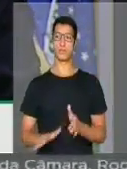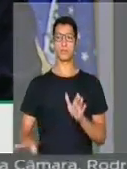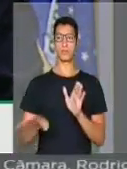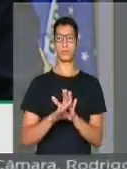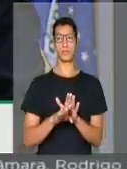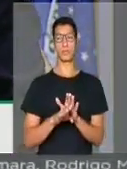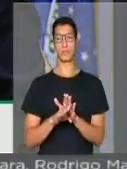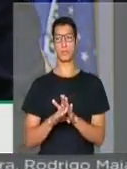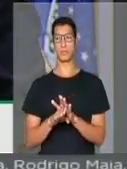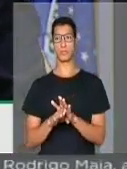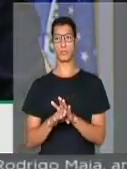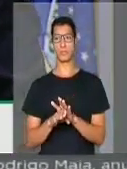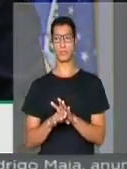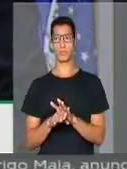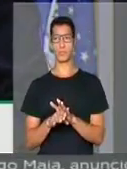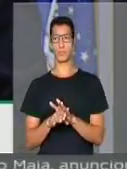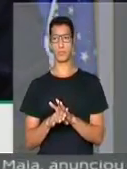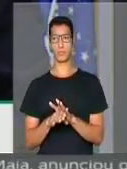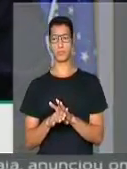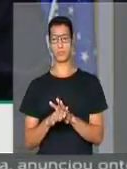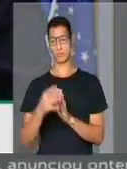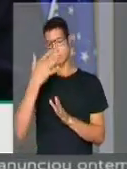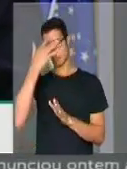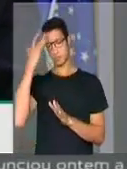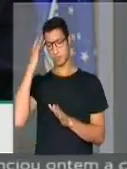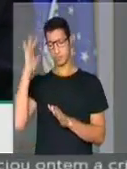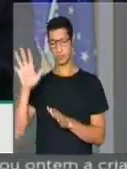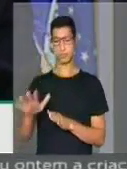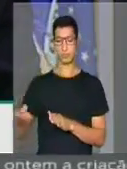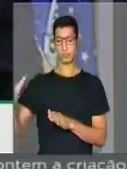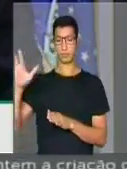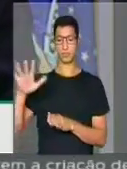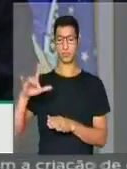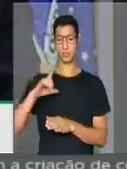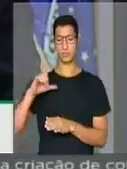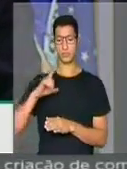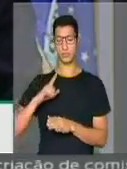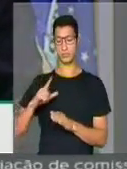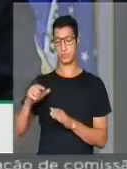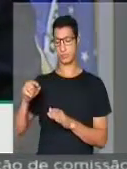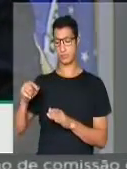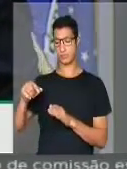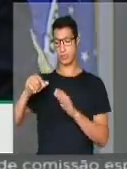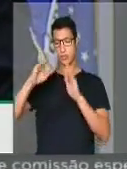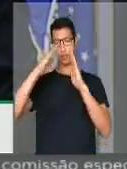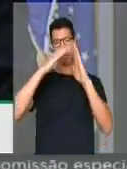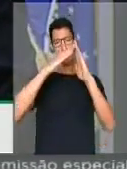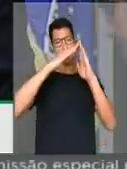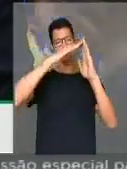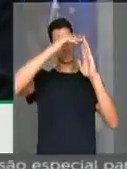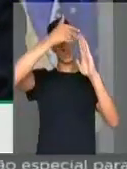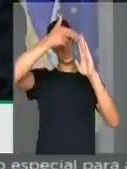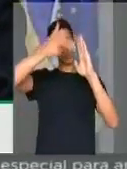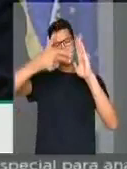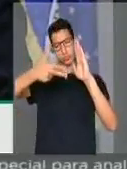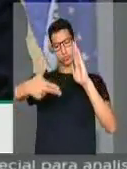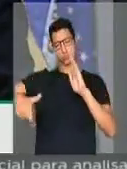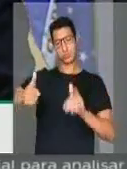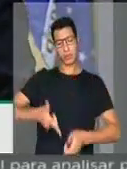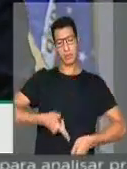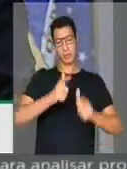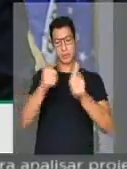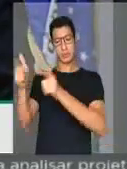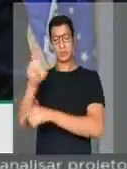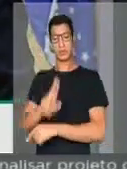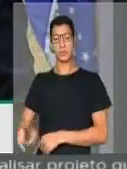chegando ao ponto dos marginais descerem os morros e assaltar